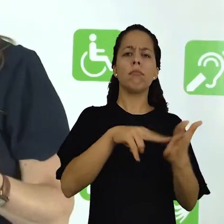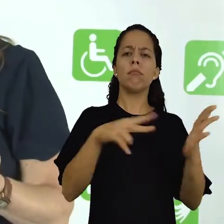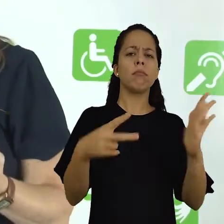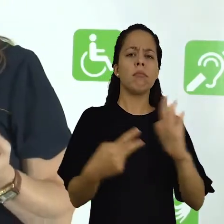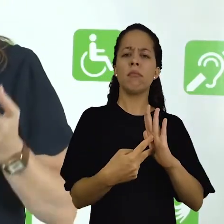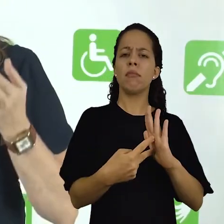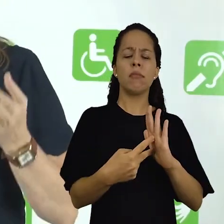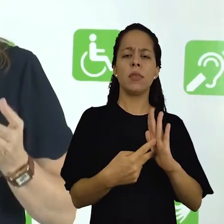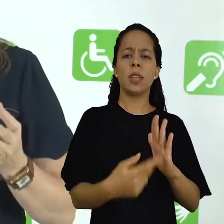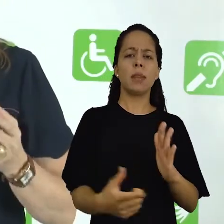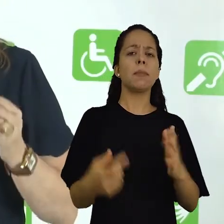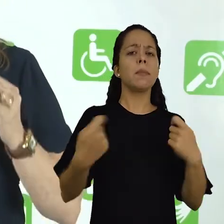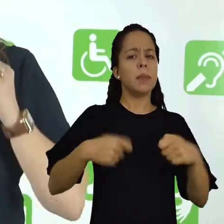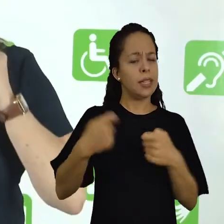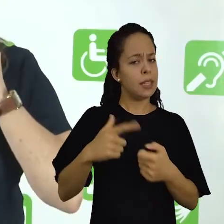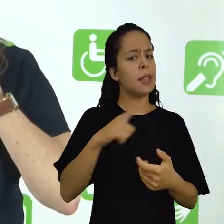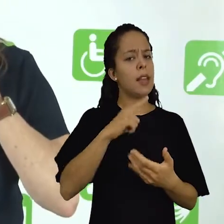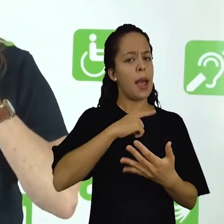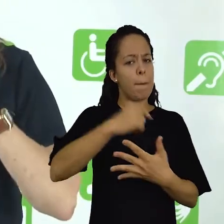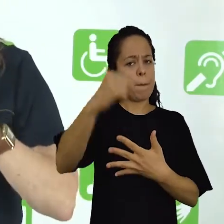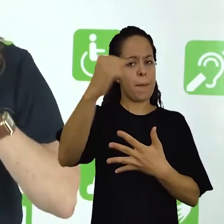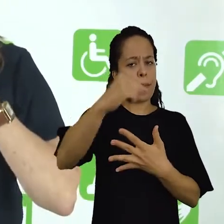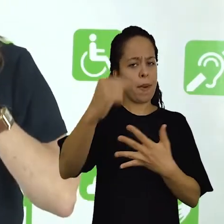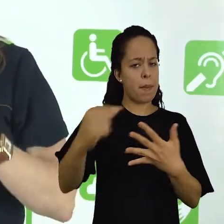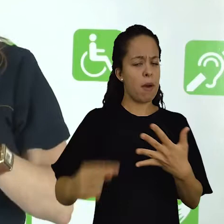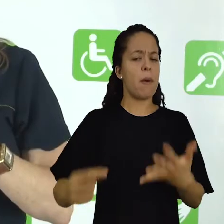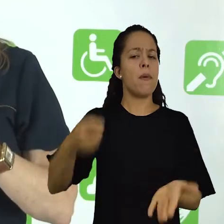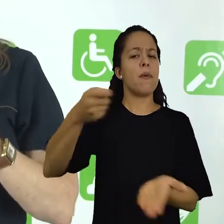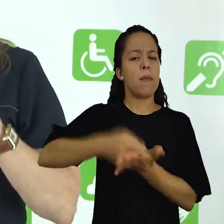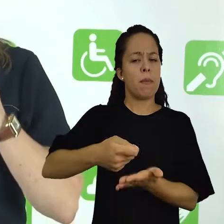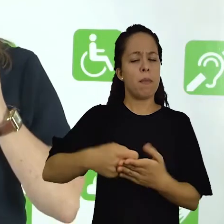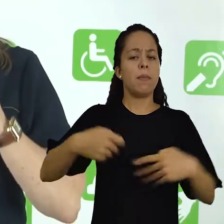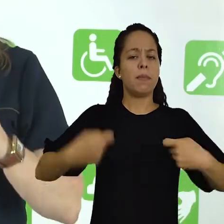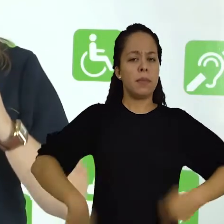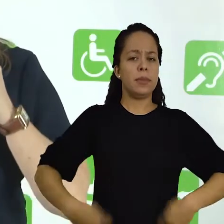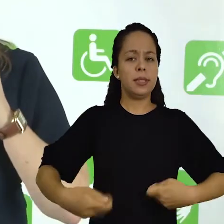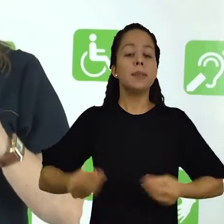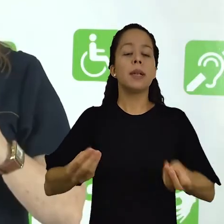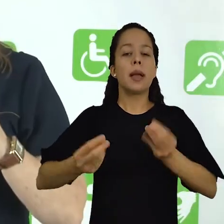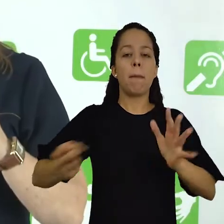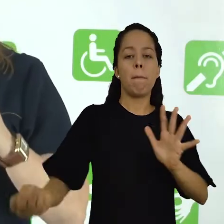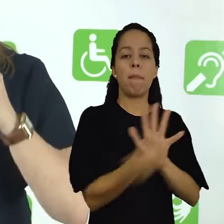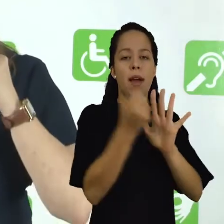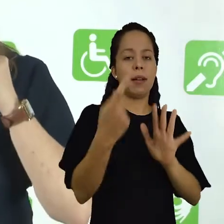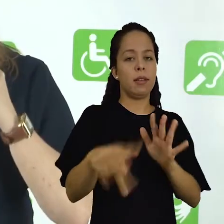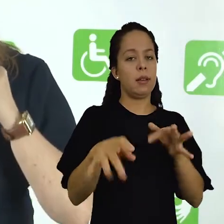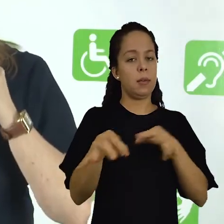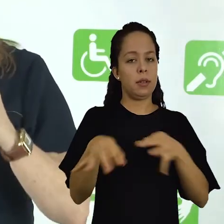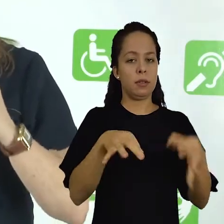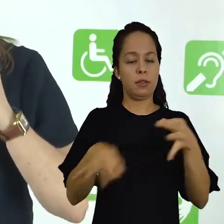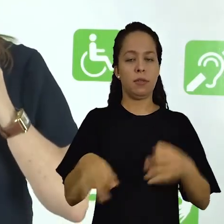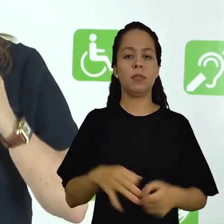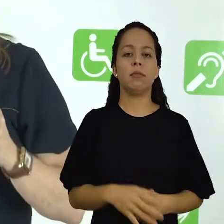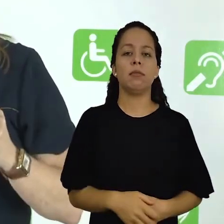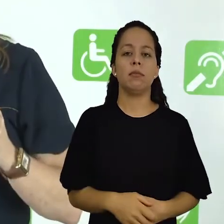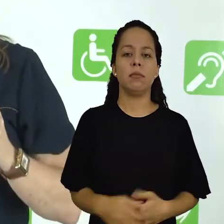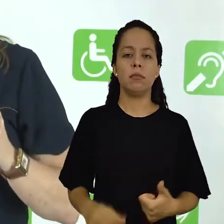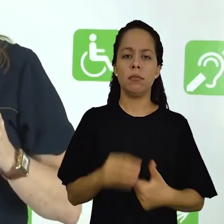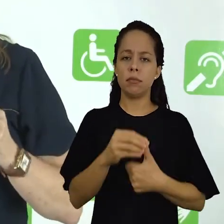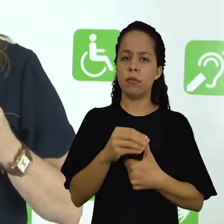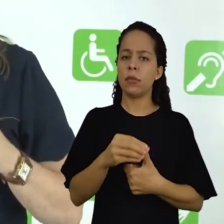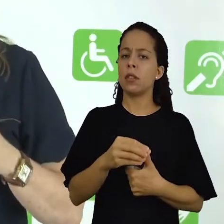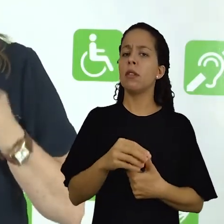pesquisa diz respeito aos seguintes tópicos que têm que estar como balizadores do seu